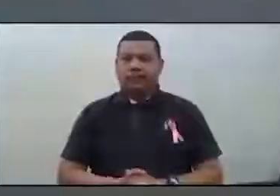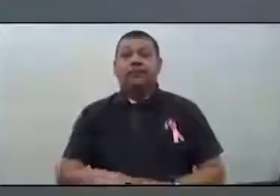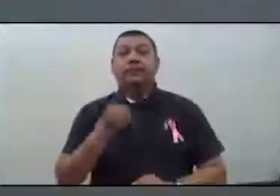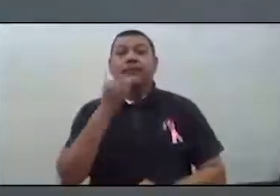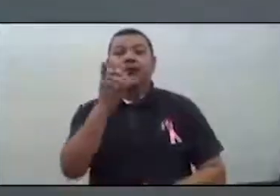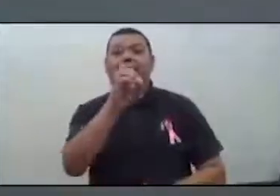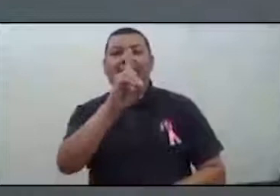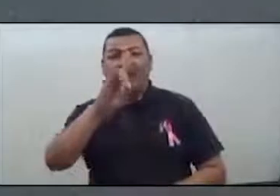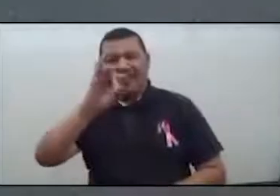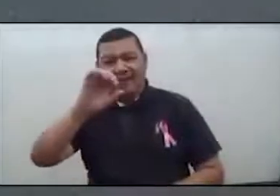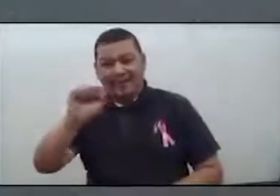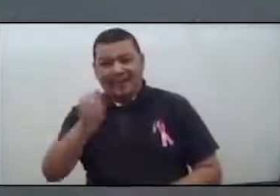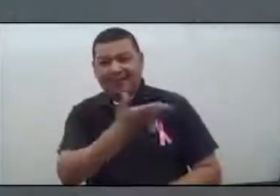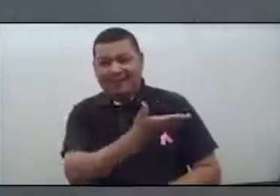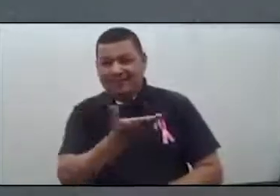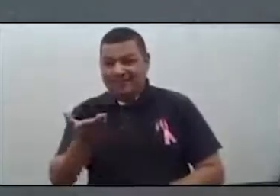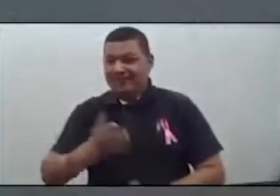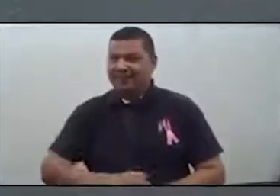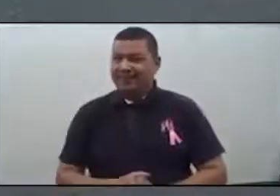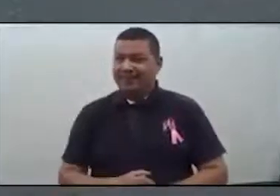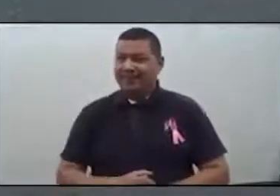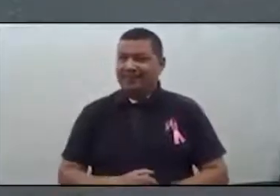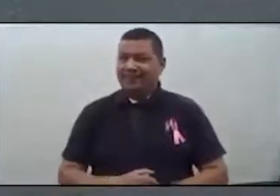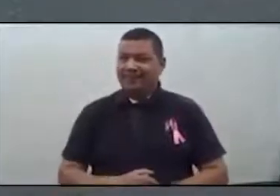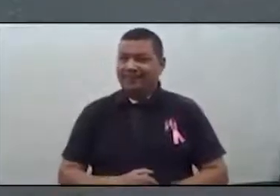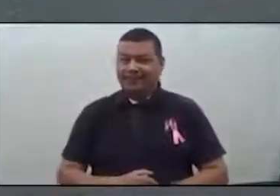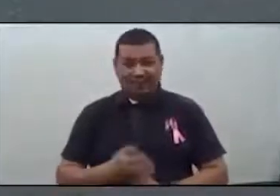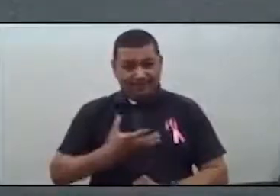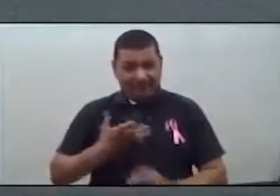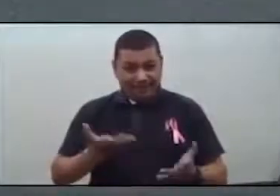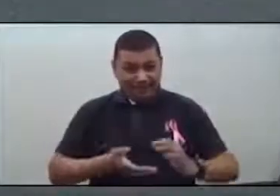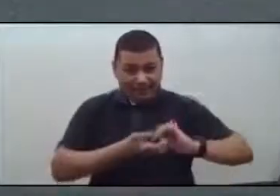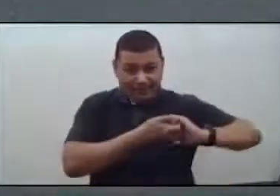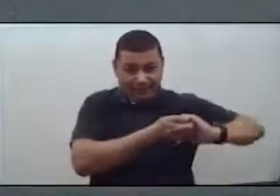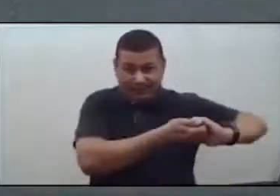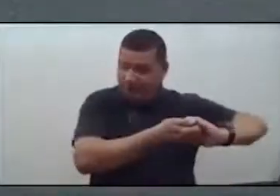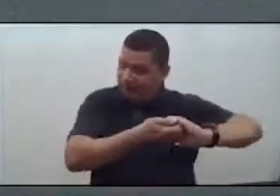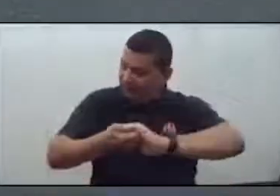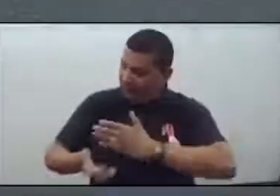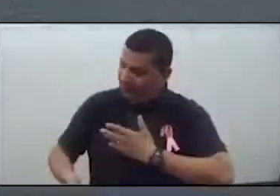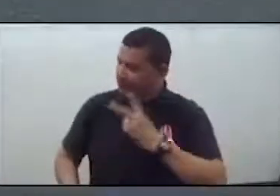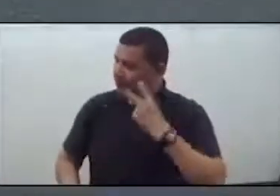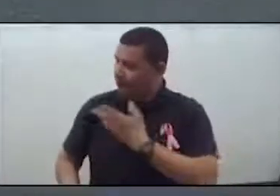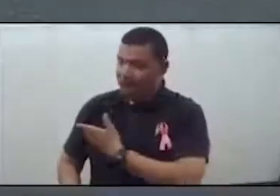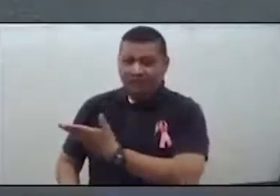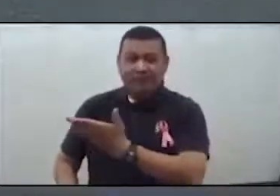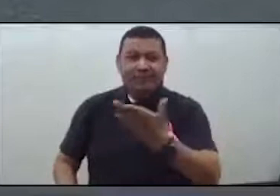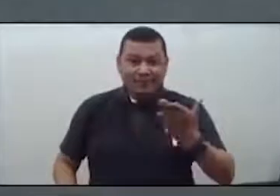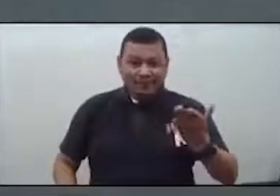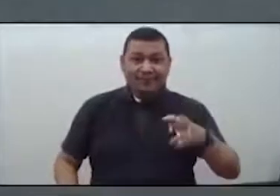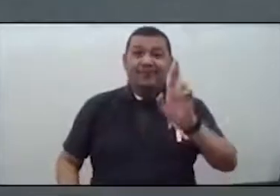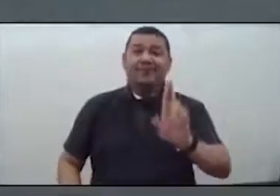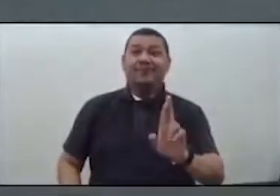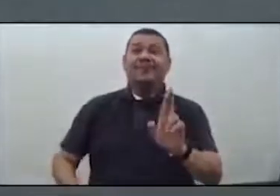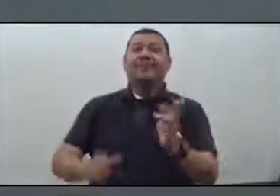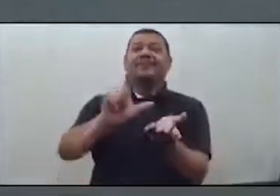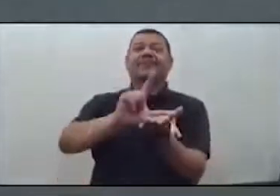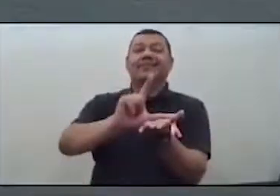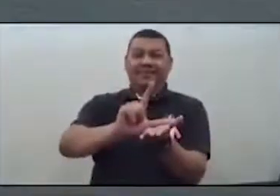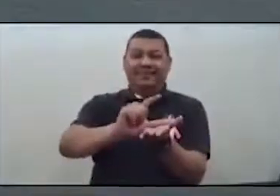Bom dia a todos. Queria aqui cumprimentar a todos os meus pares em nome do vereador Lauro. Queria